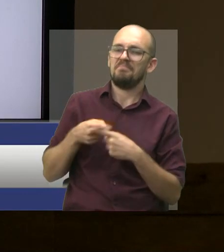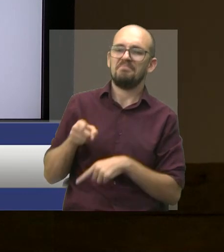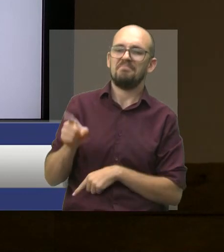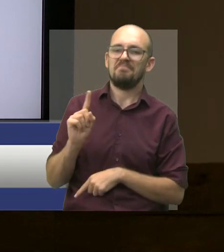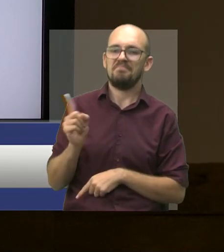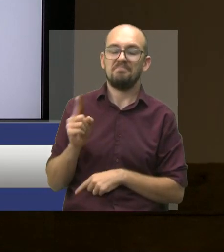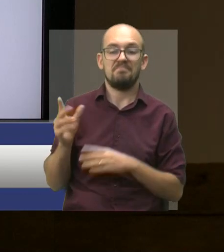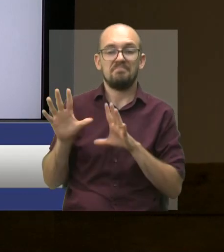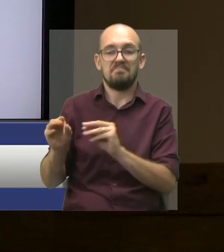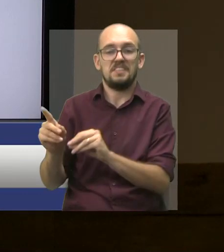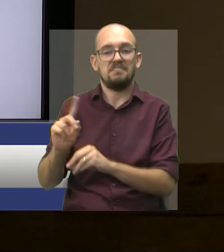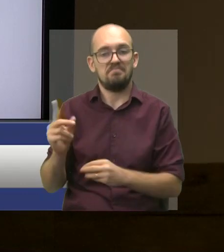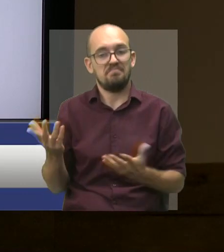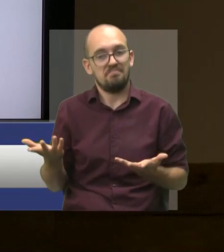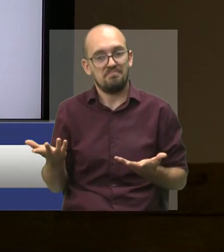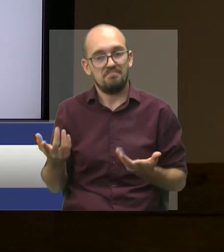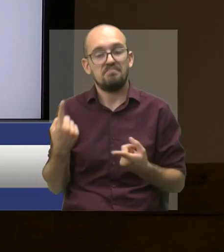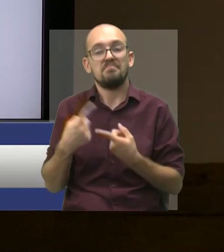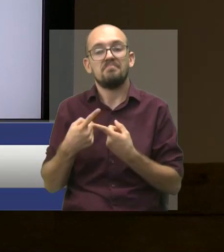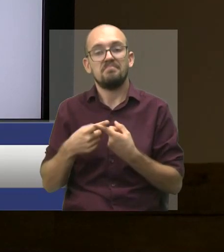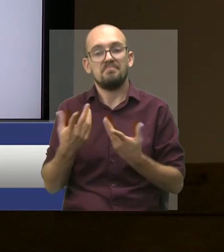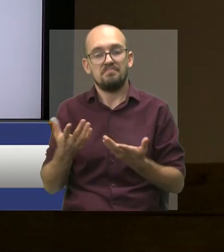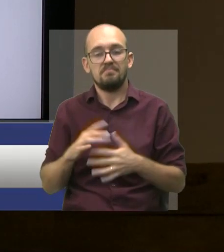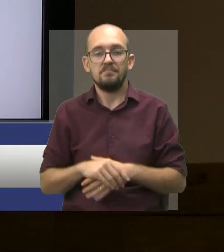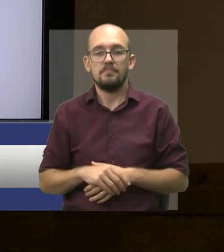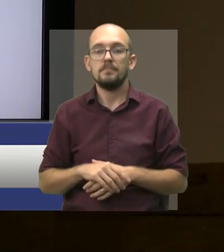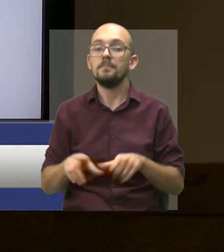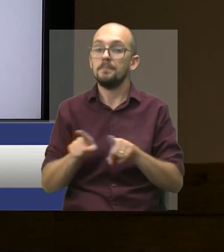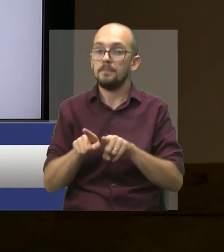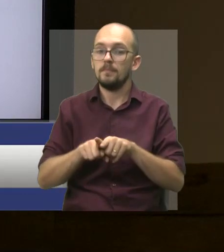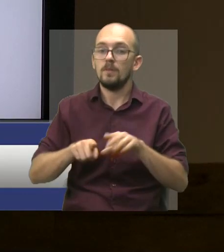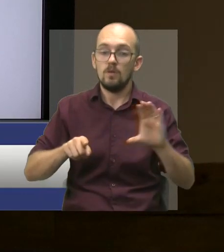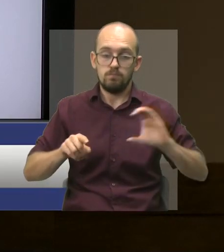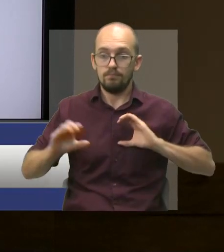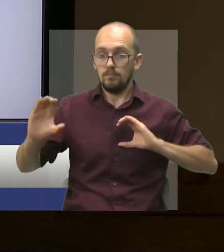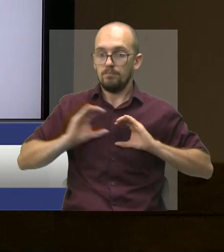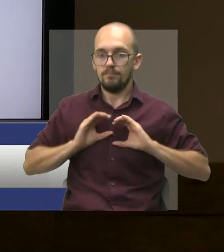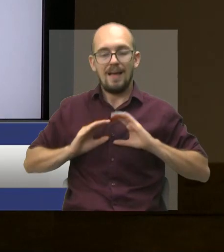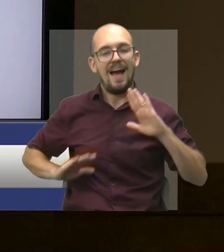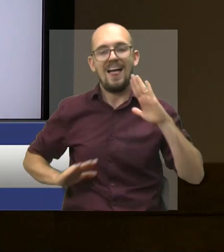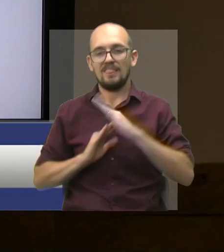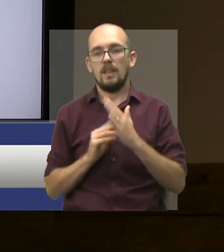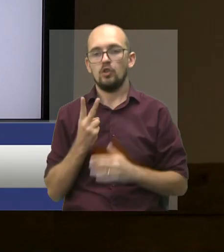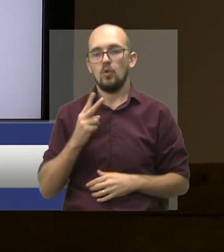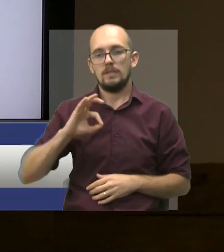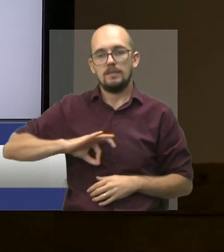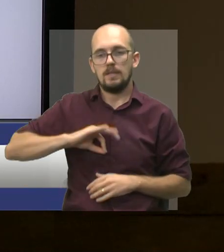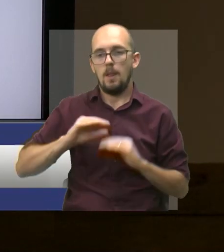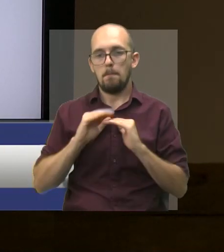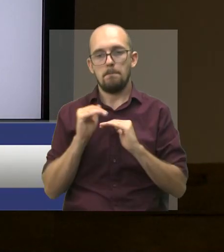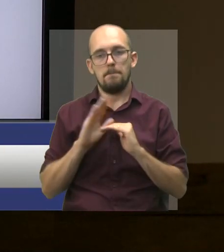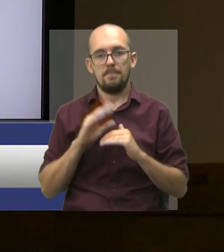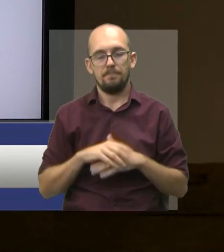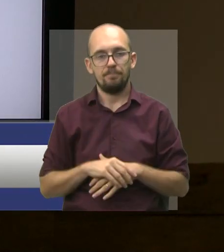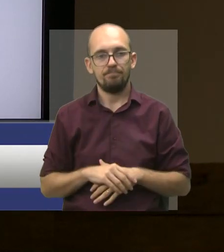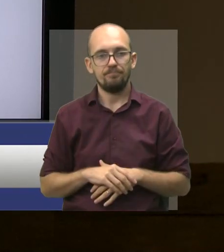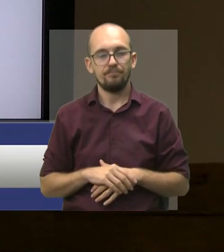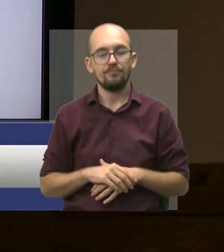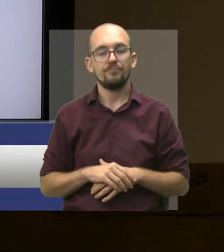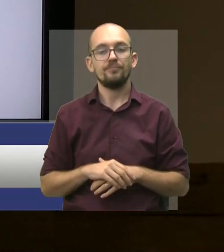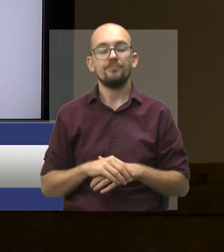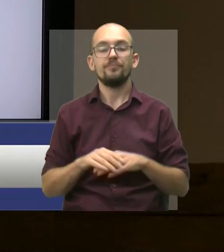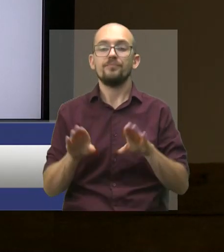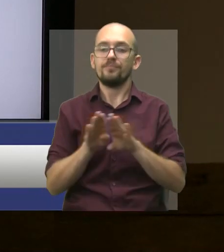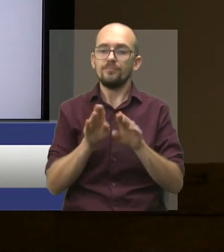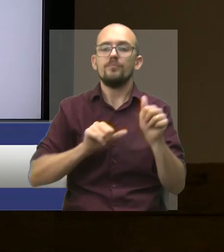Então, a acumulação de cada benefício adicional será limitada a 2 salários mínimos. Houve também